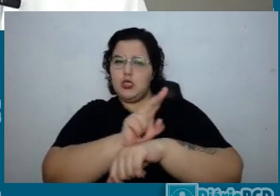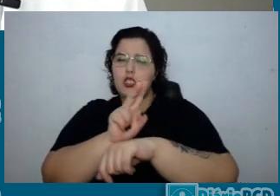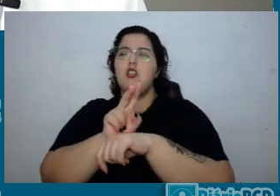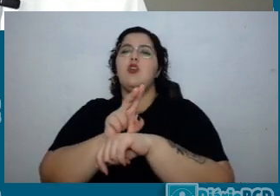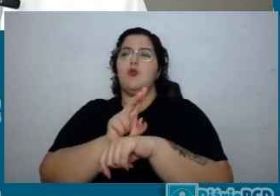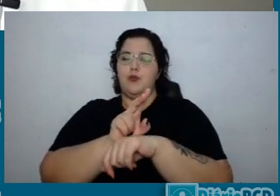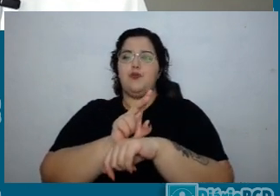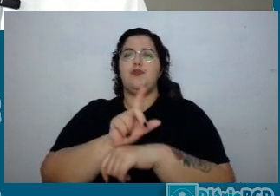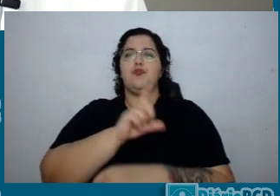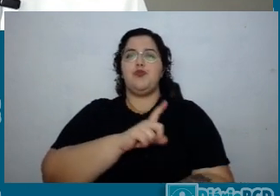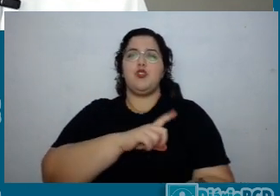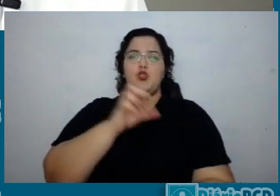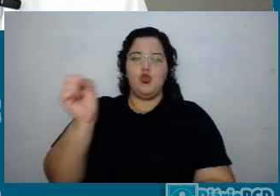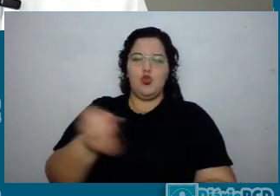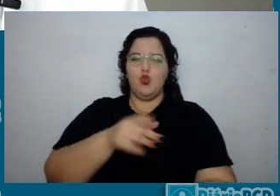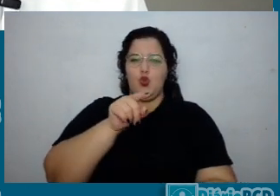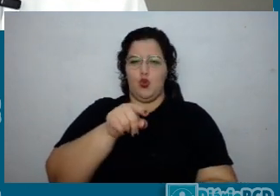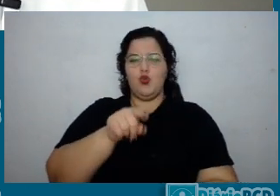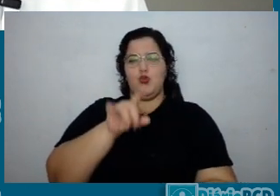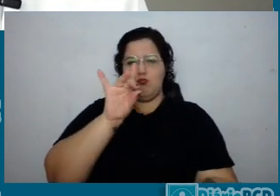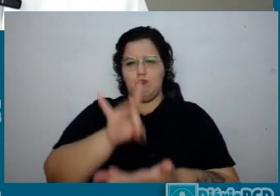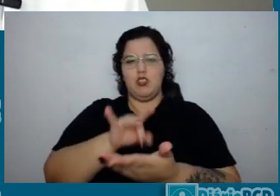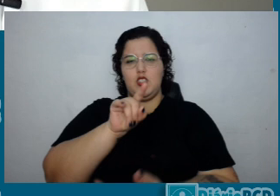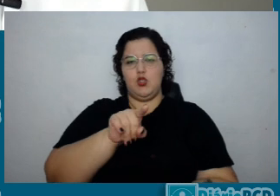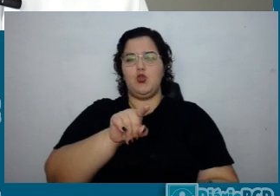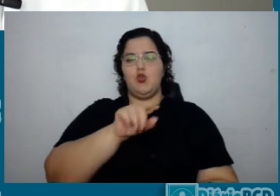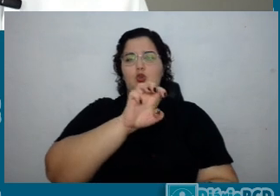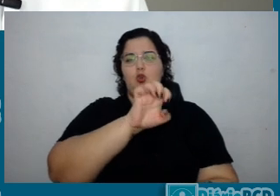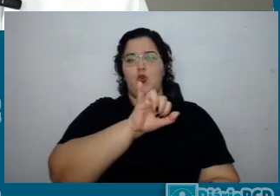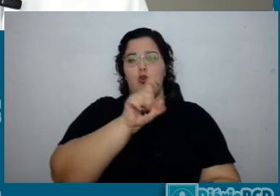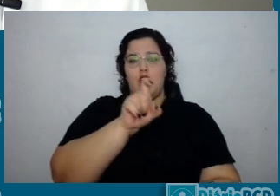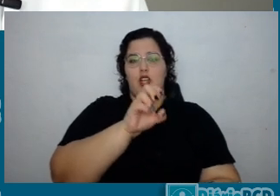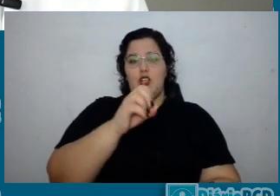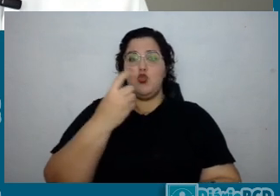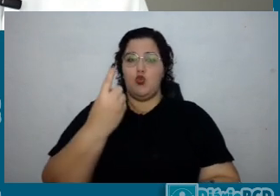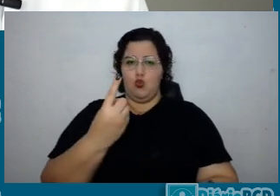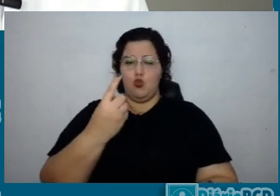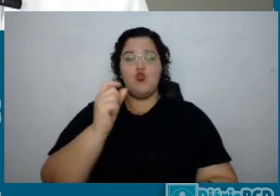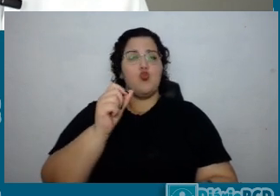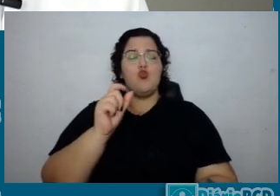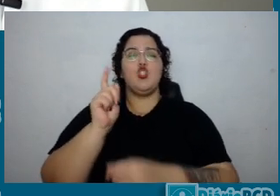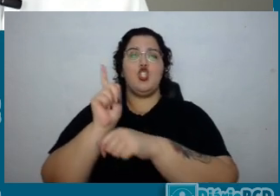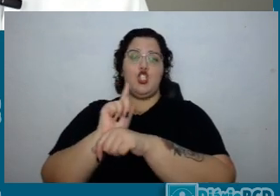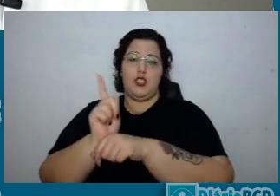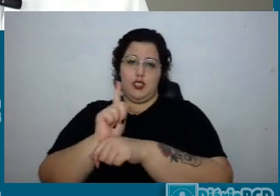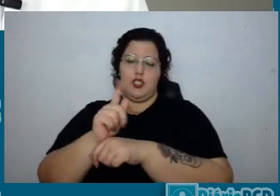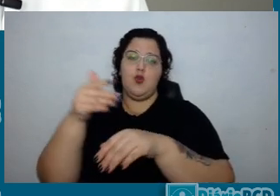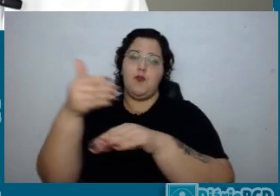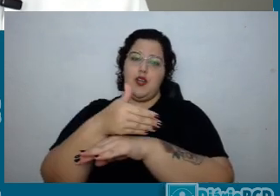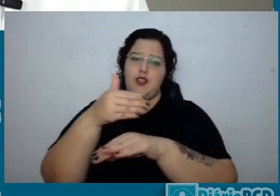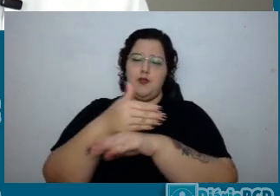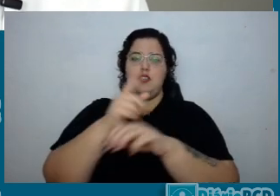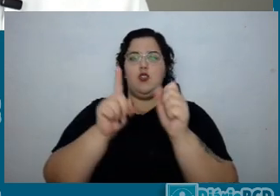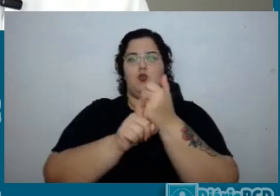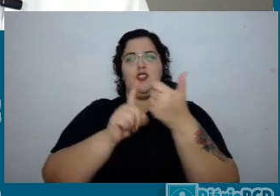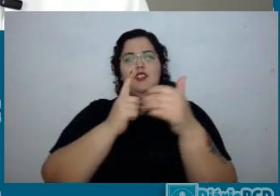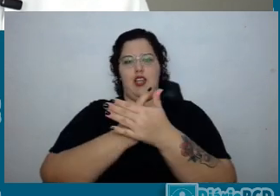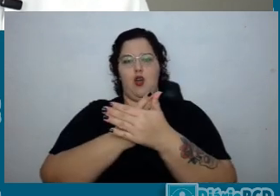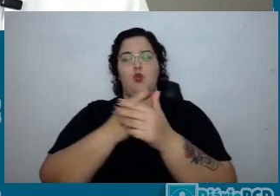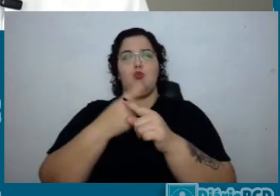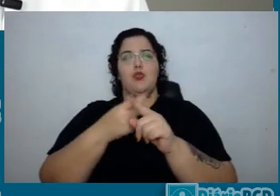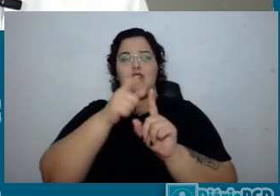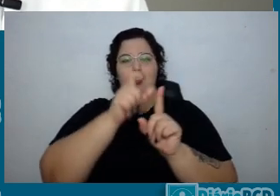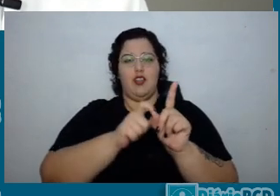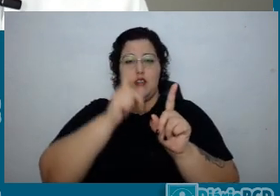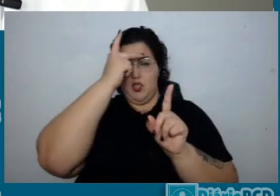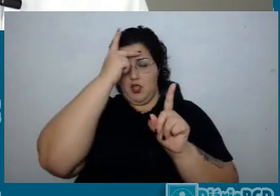Por isso, uma das inovações do Viver Sem Limite é exatamente o eixo 1, que é gestão e participação social, né, dizer que o lugar da